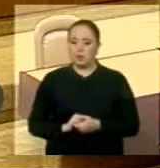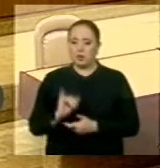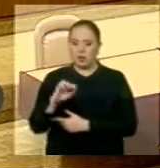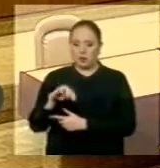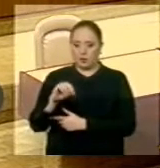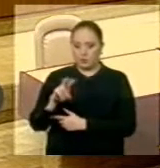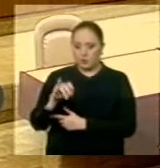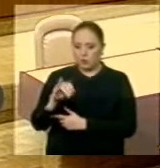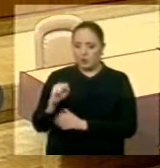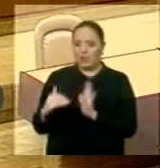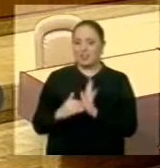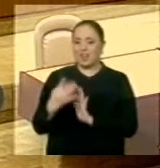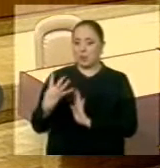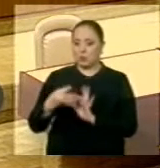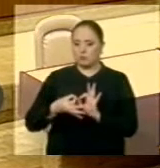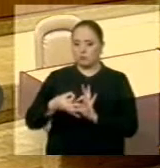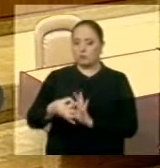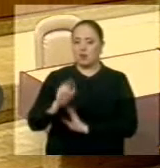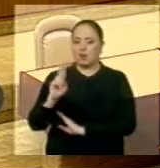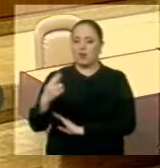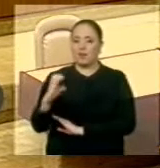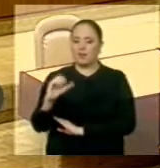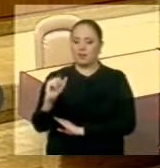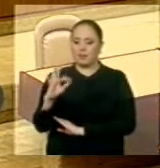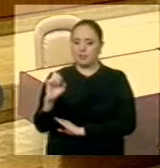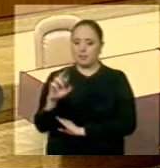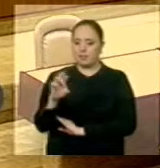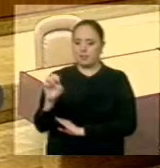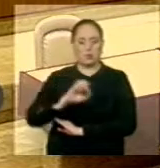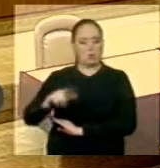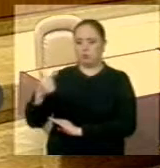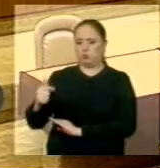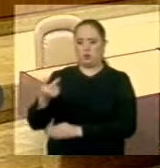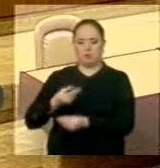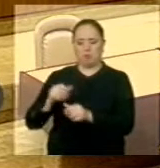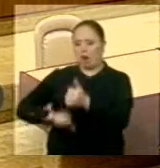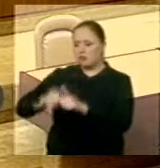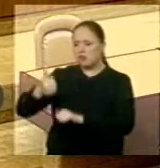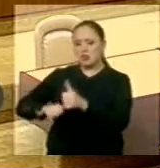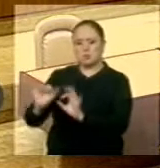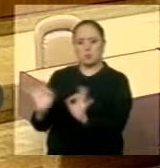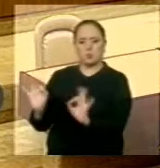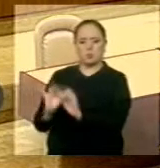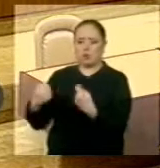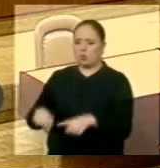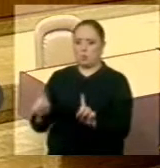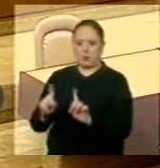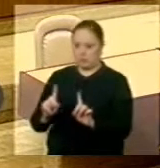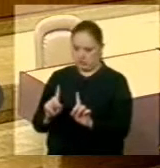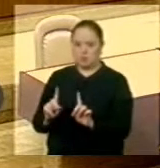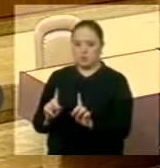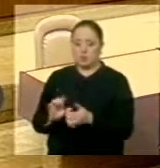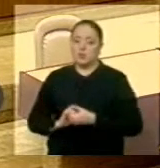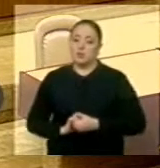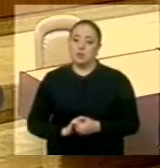até 4 módulos fiscais, via de regra, não passarão por qualquer vistoria no processo de regulação fundiária.